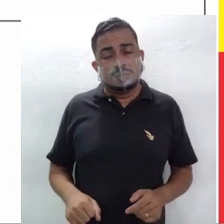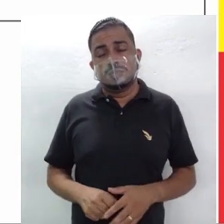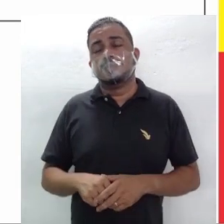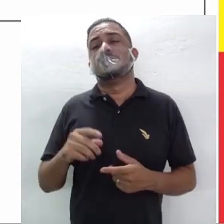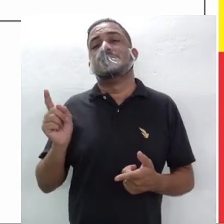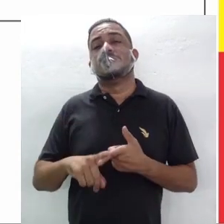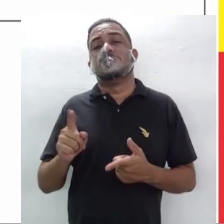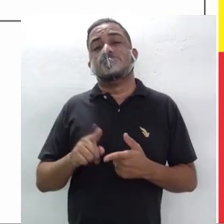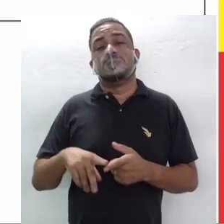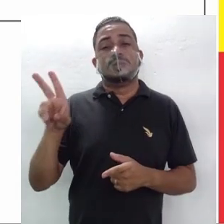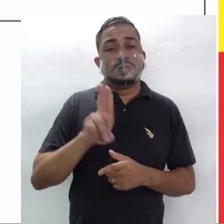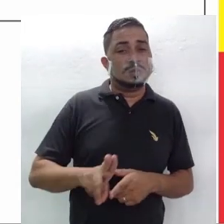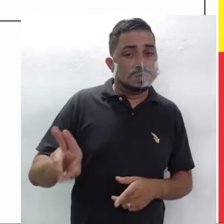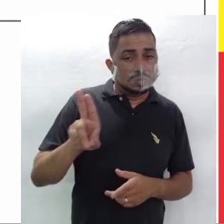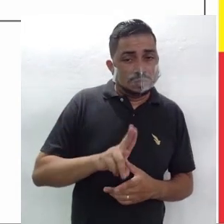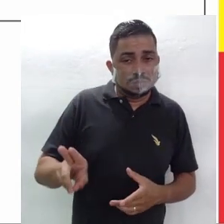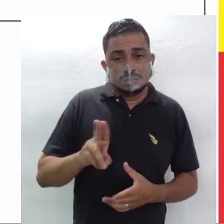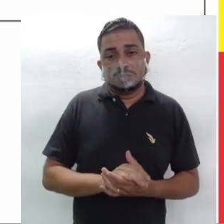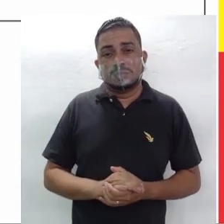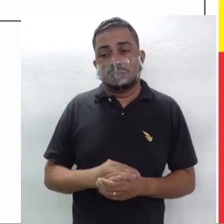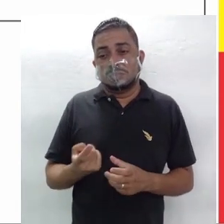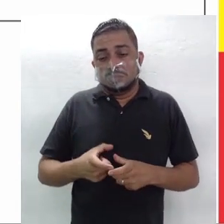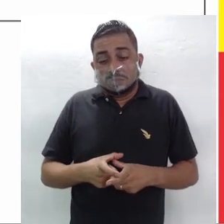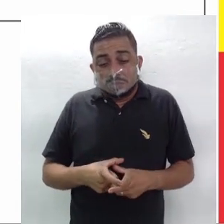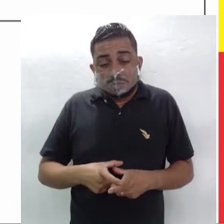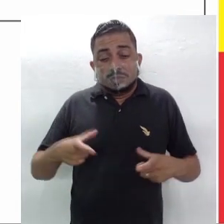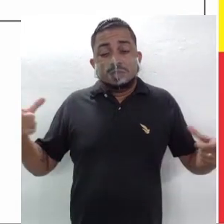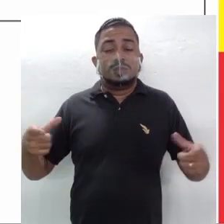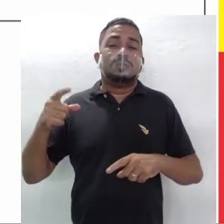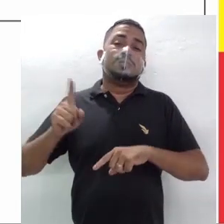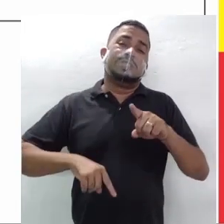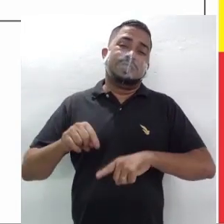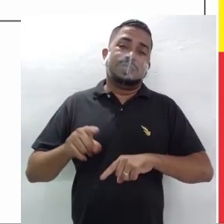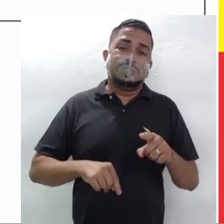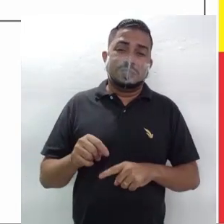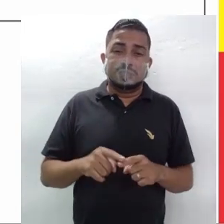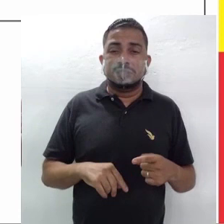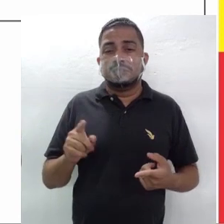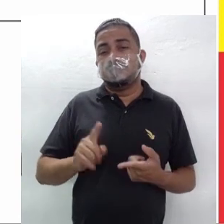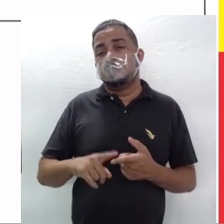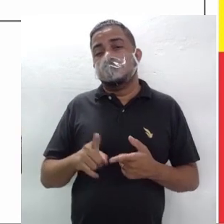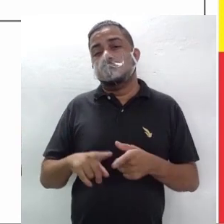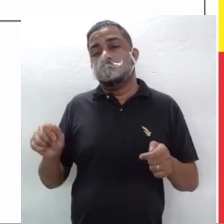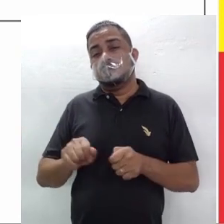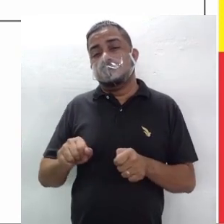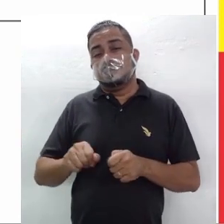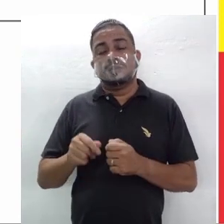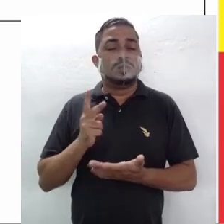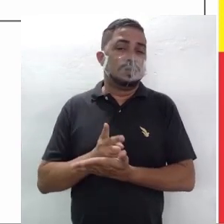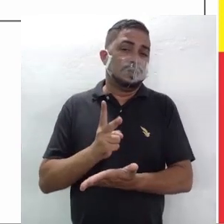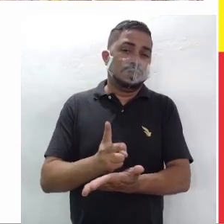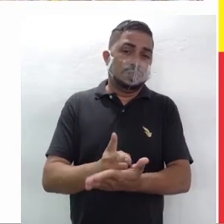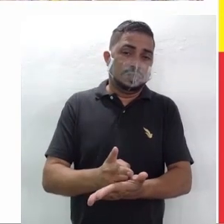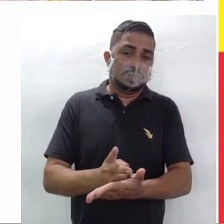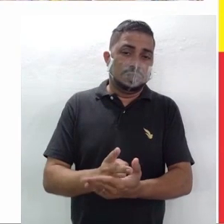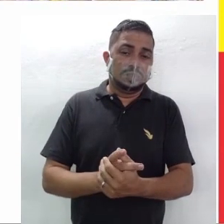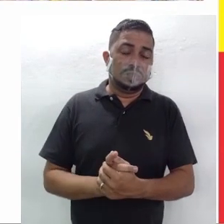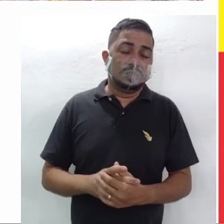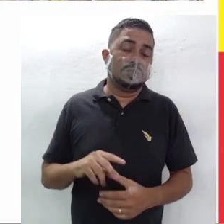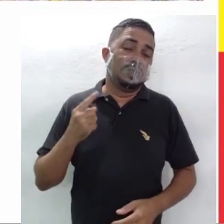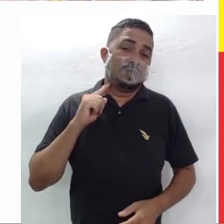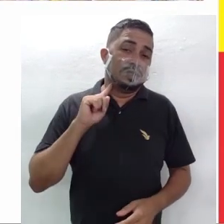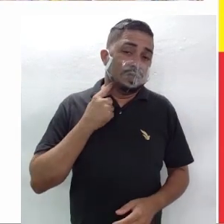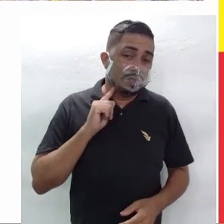recursos naturais, o consumo exagerado de materiais, né? E a produção constante